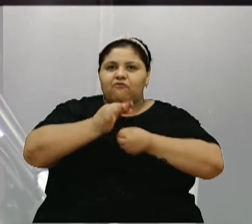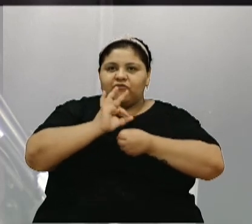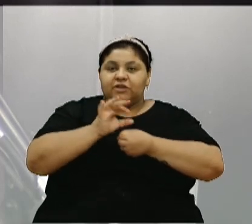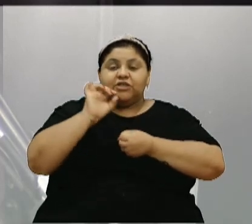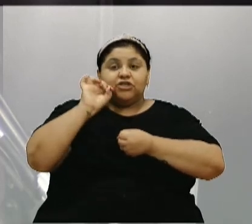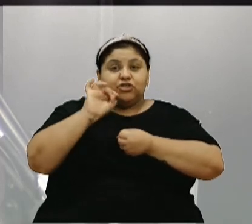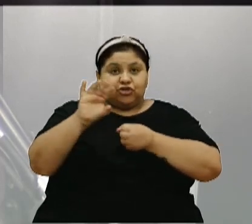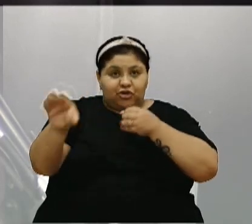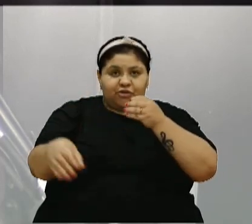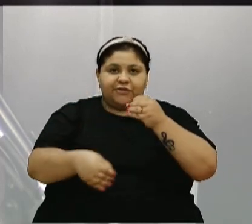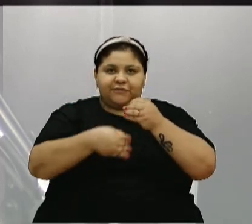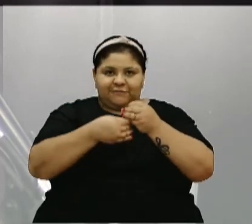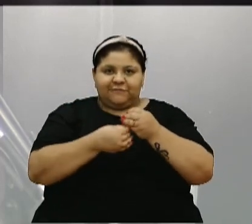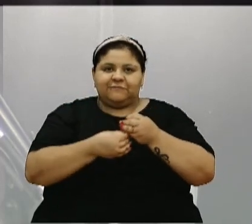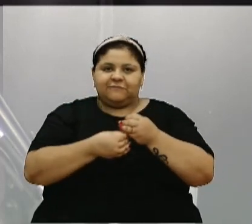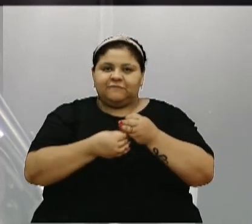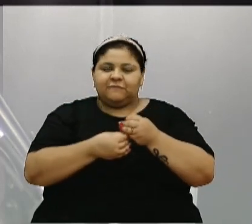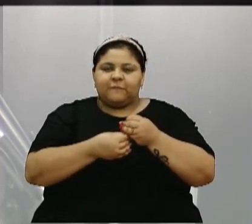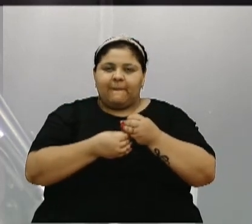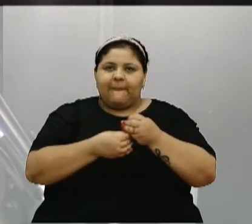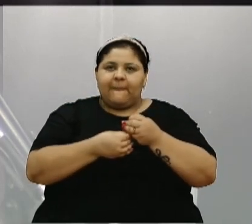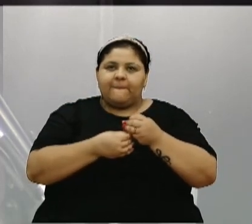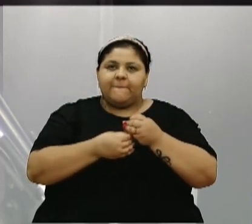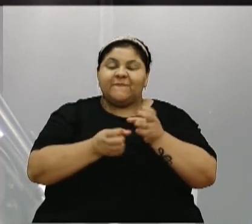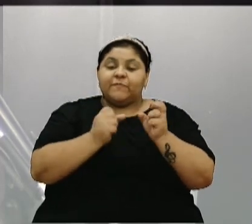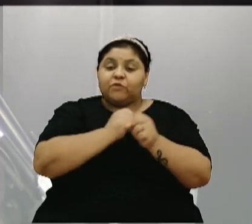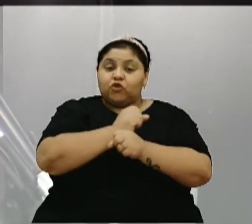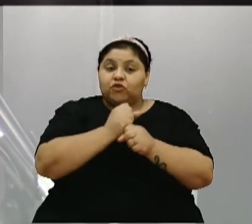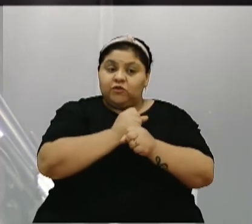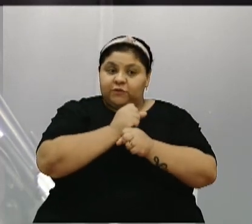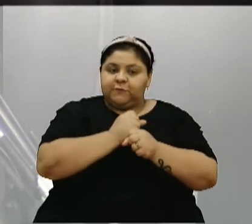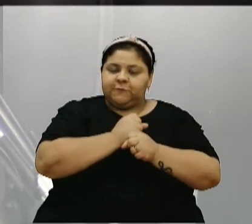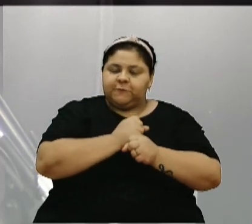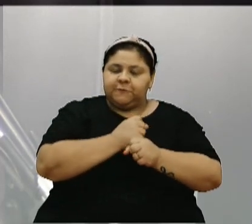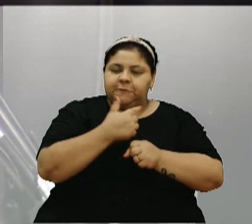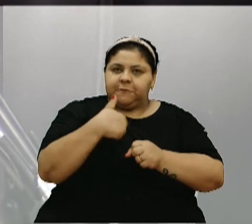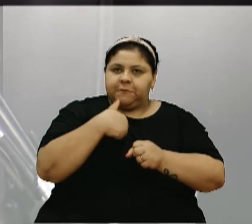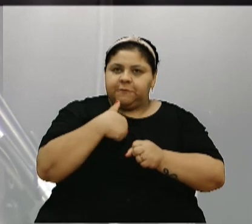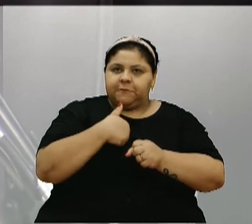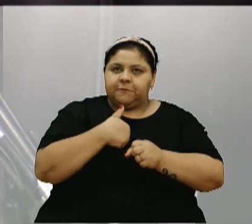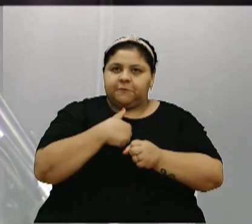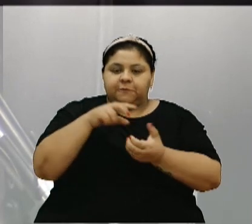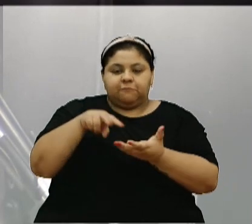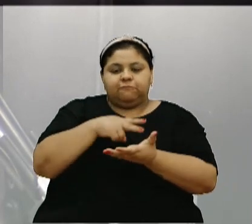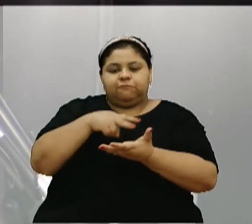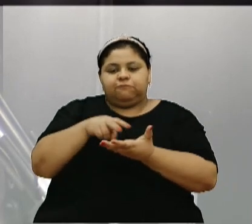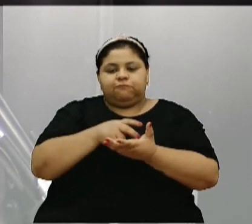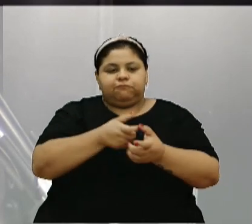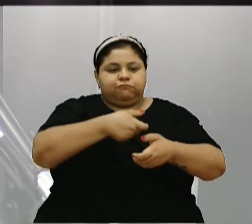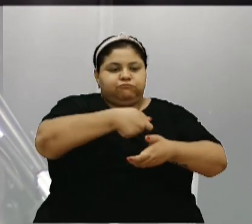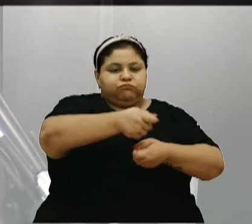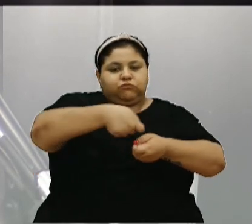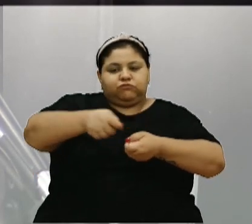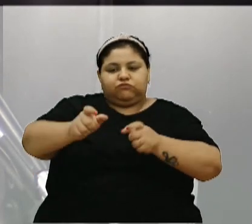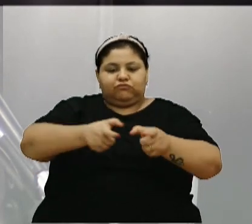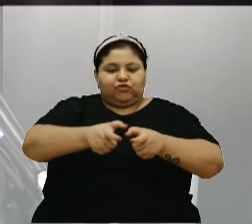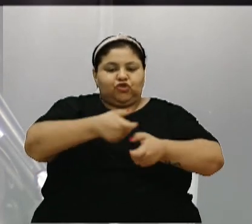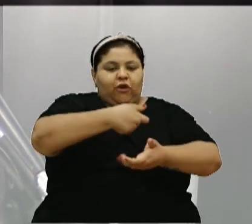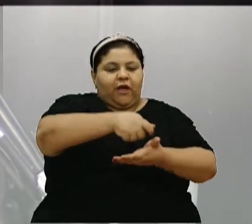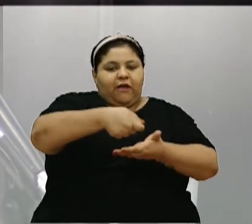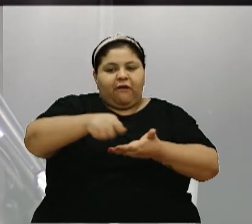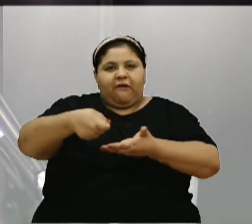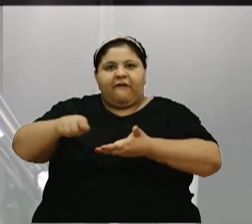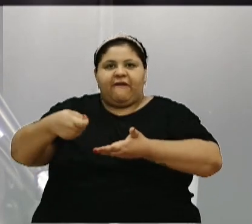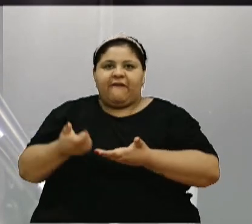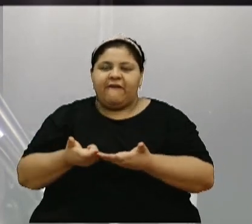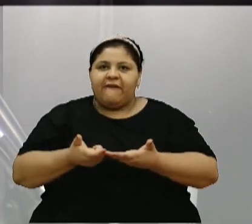para contribuição, nos anos que eu estive lá, dançando, jogando baralho, animando o Pedó,